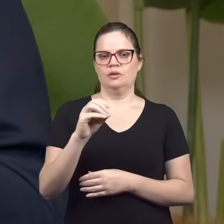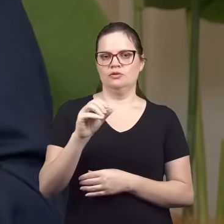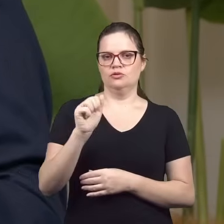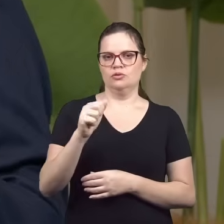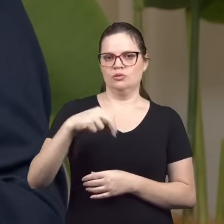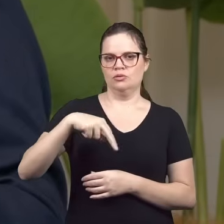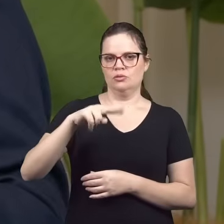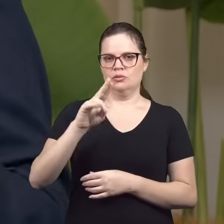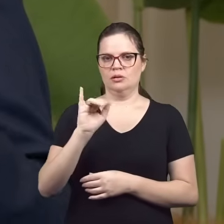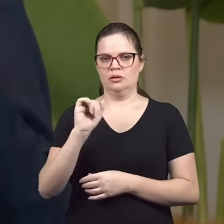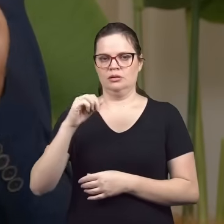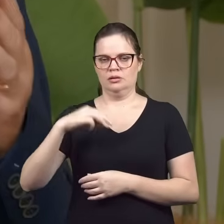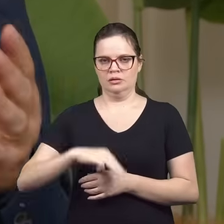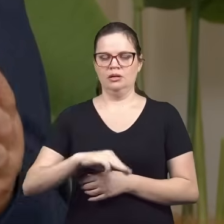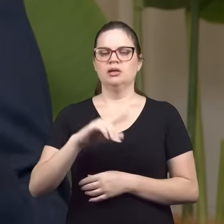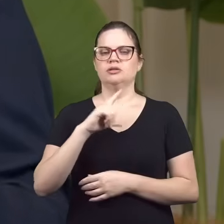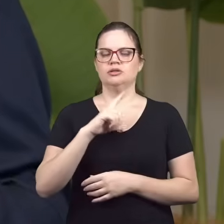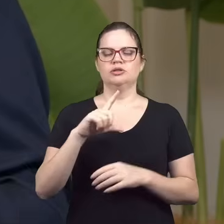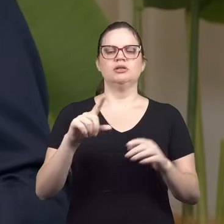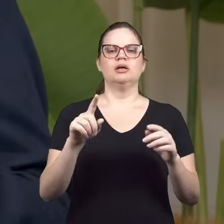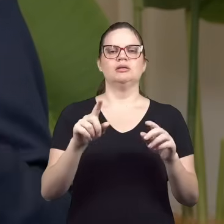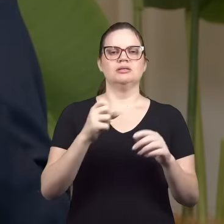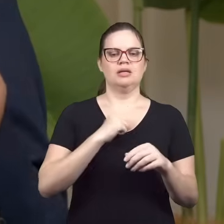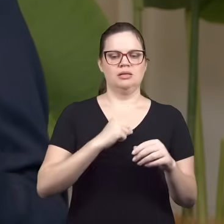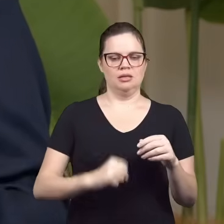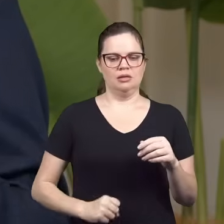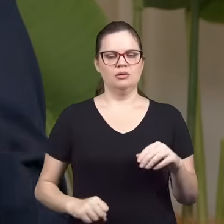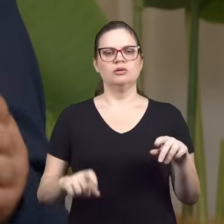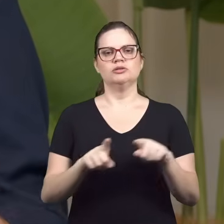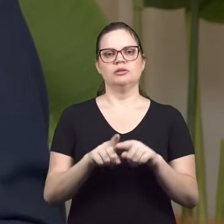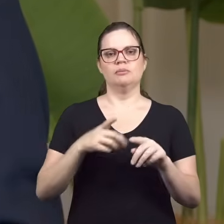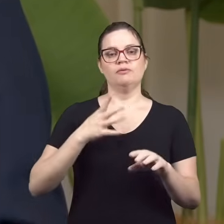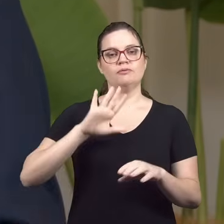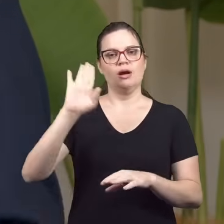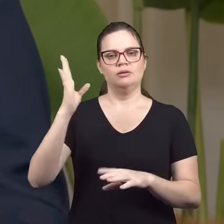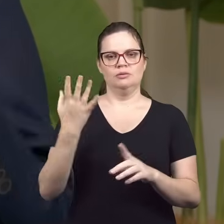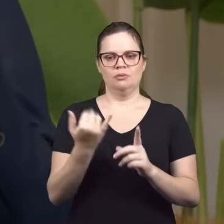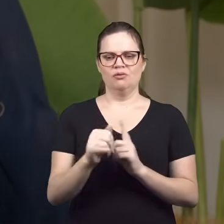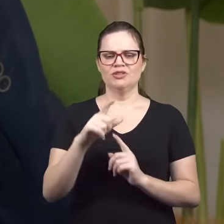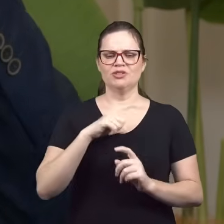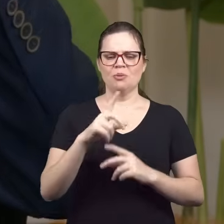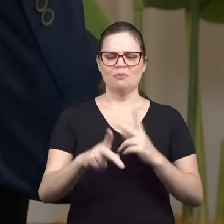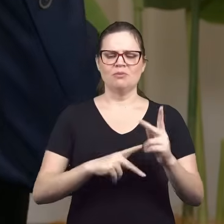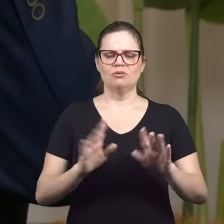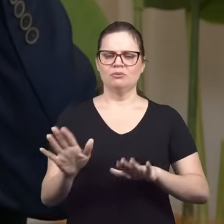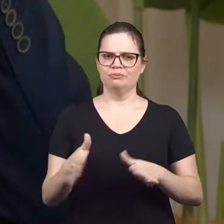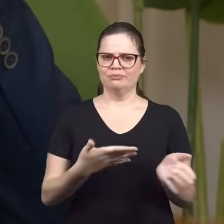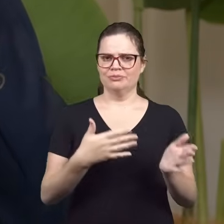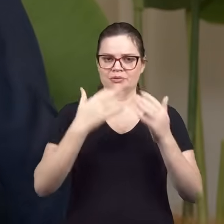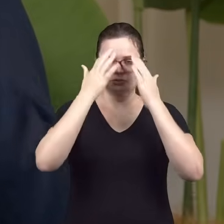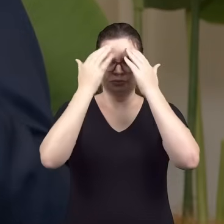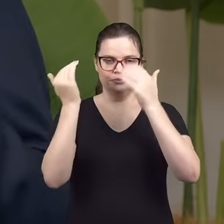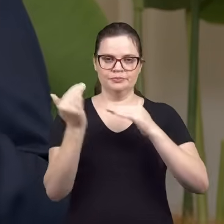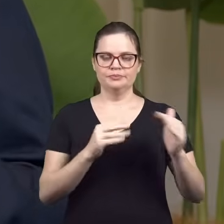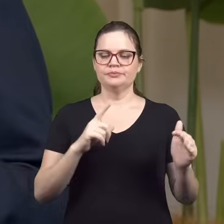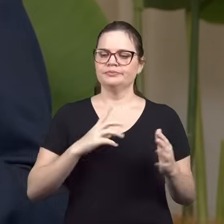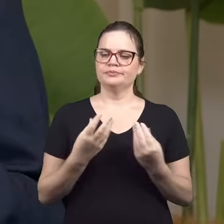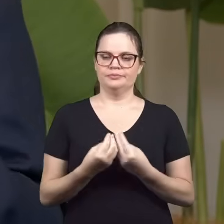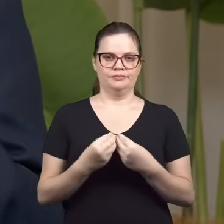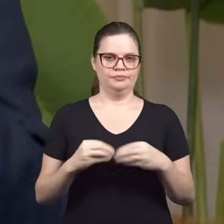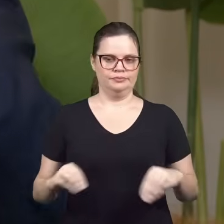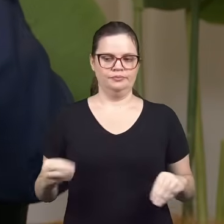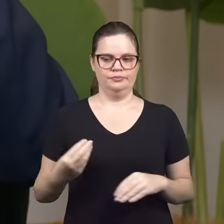quanto os sacerdotes e alguns falsos profetas, e o povo andava em desobediência ao Senhor. Isso trouxe um prejuízo muito